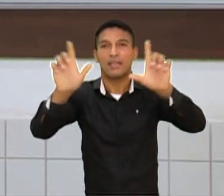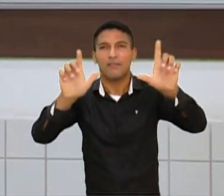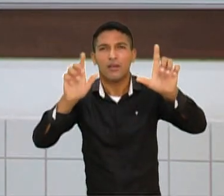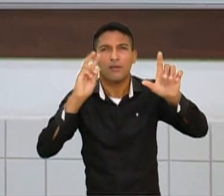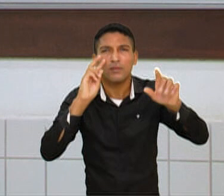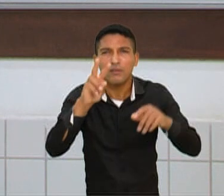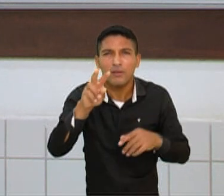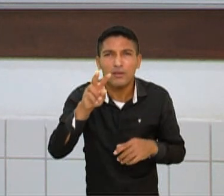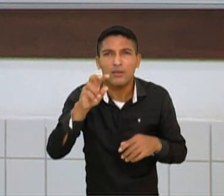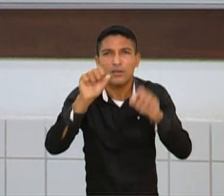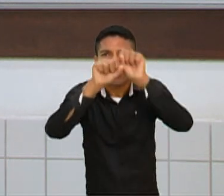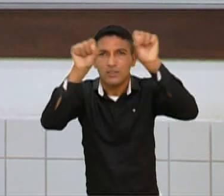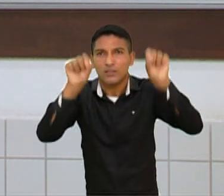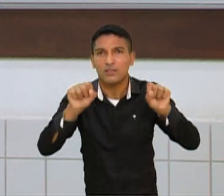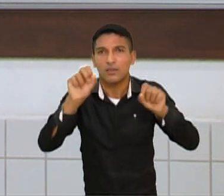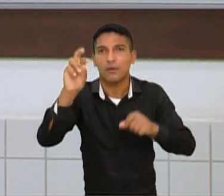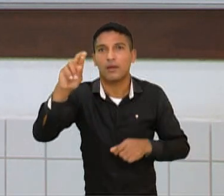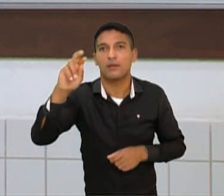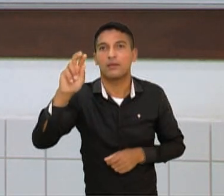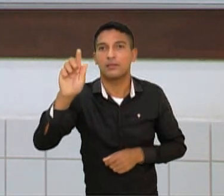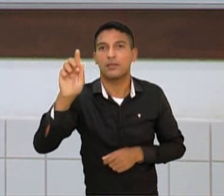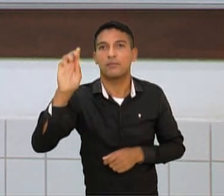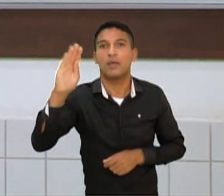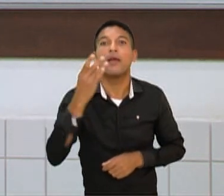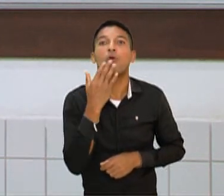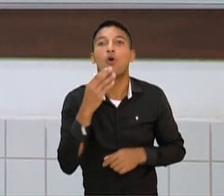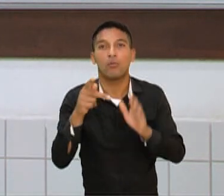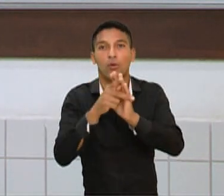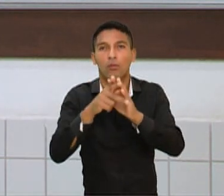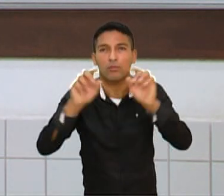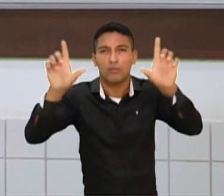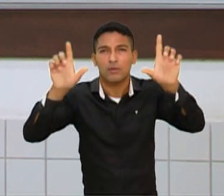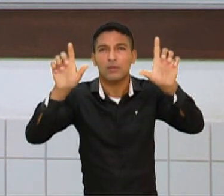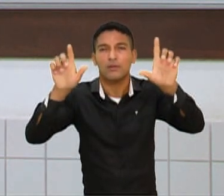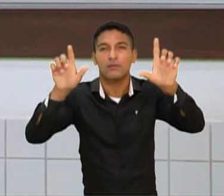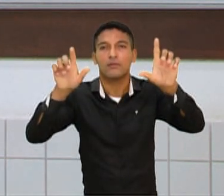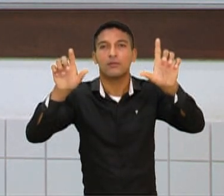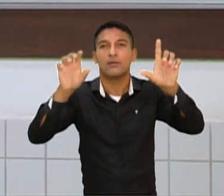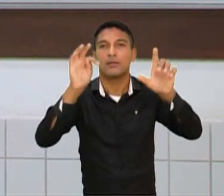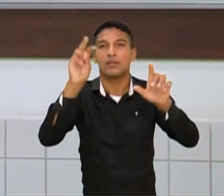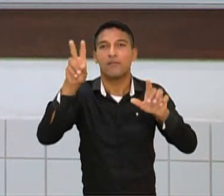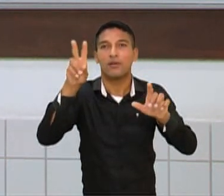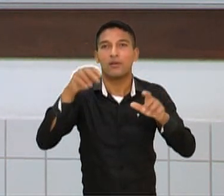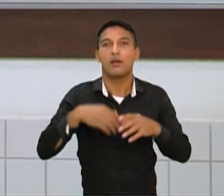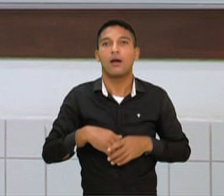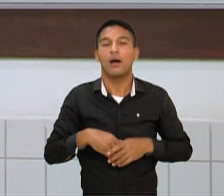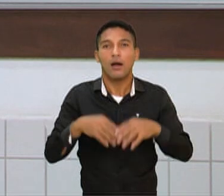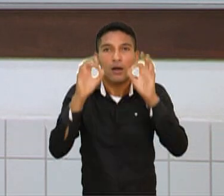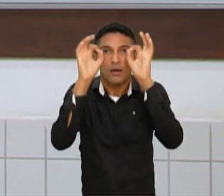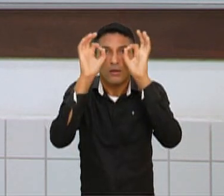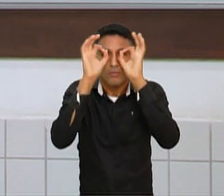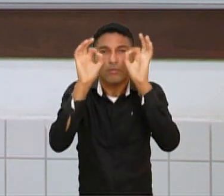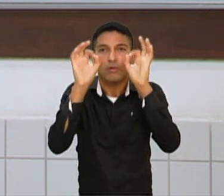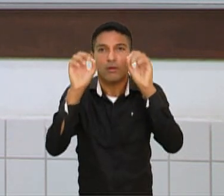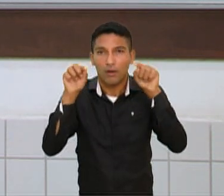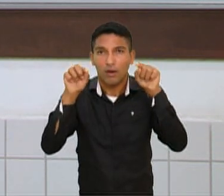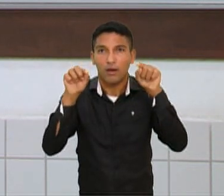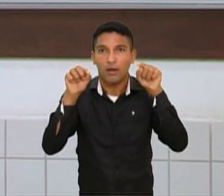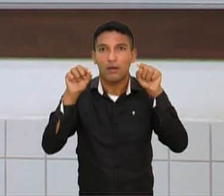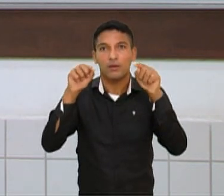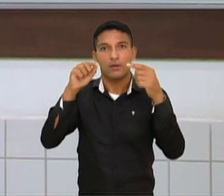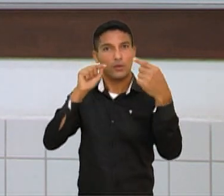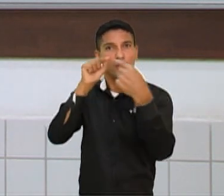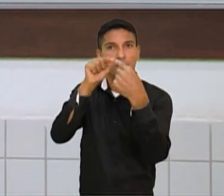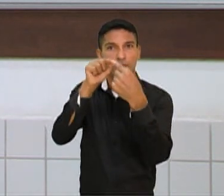Alguns animais, vocês podem até fazer uma pesquisa e deixar nos comentários, e anotar no caderno também, eles são capazes de enxergar até 5